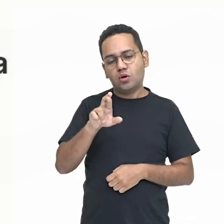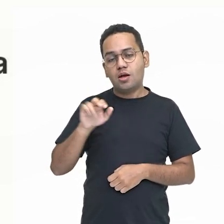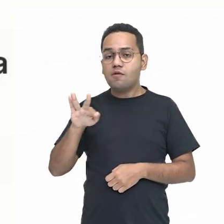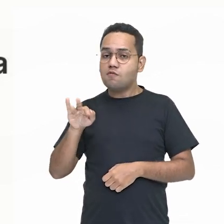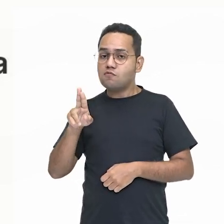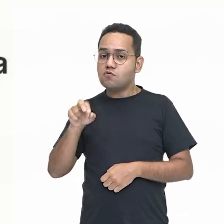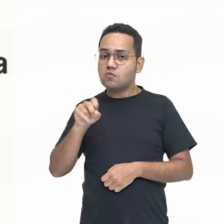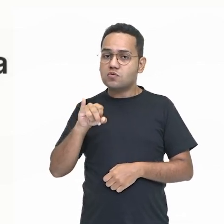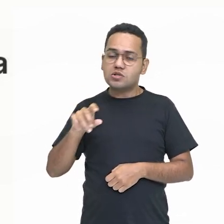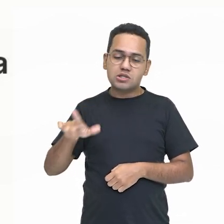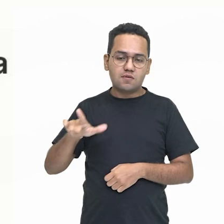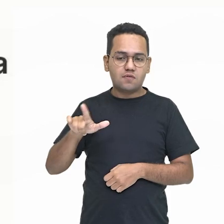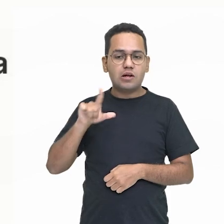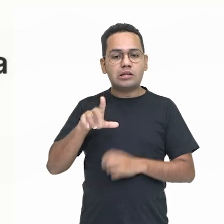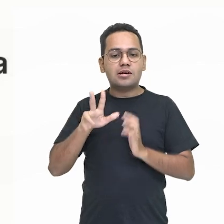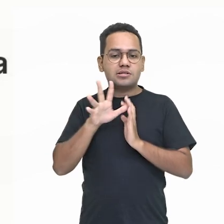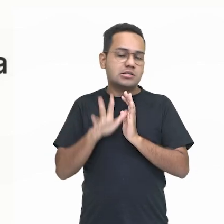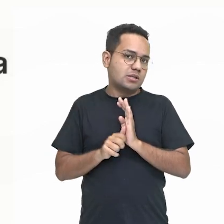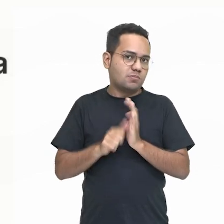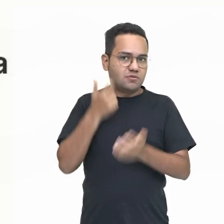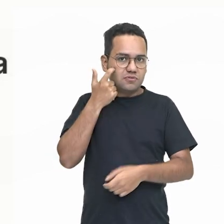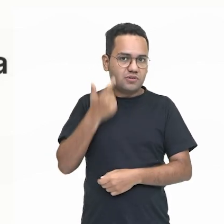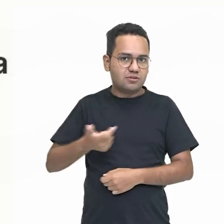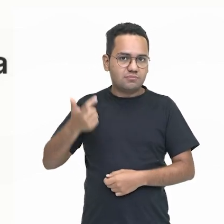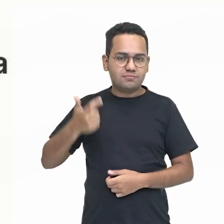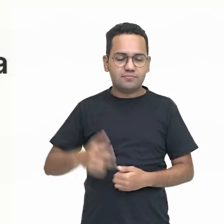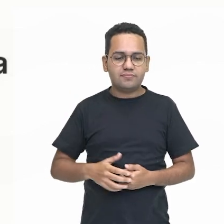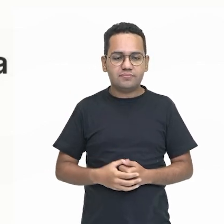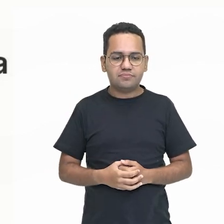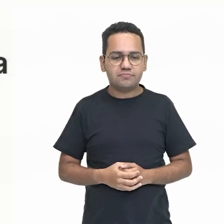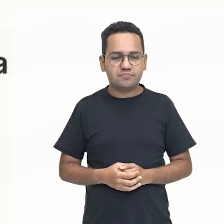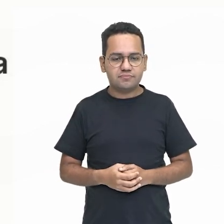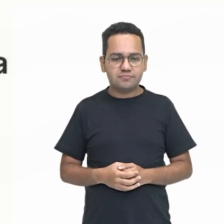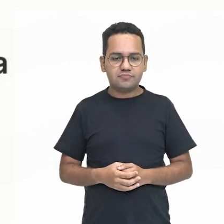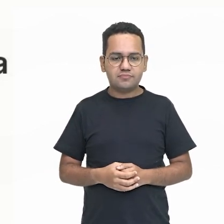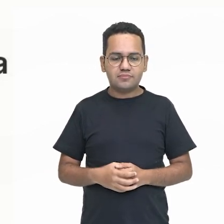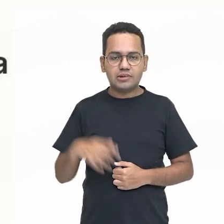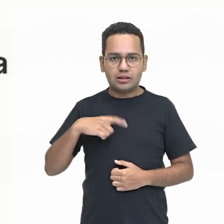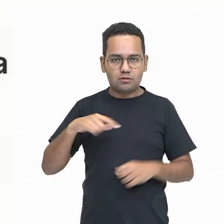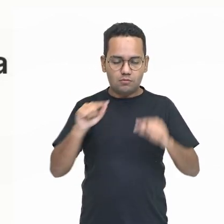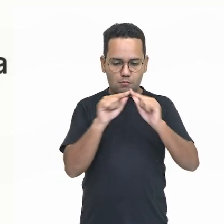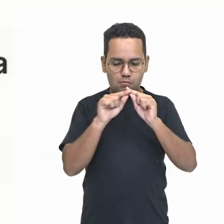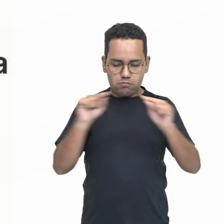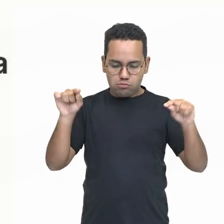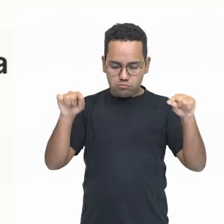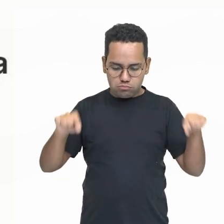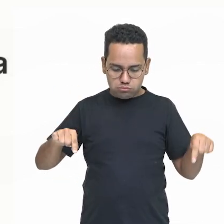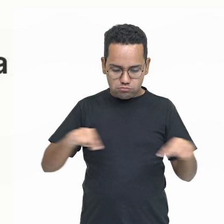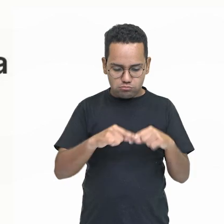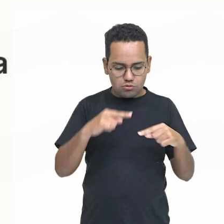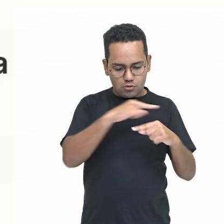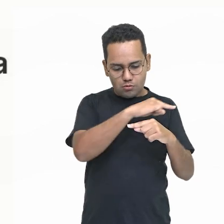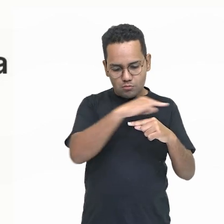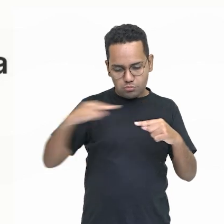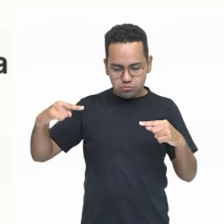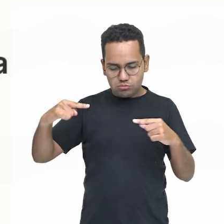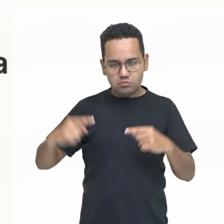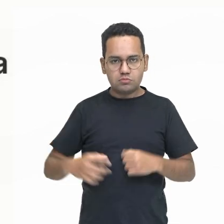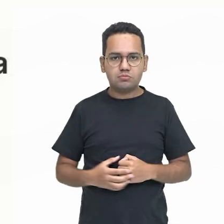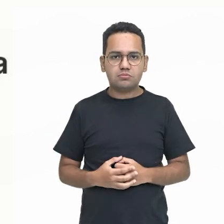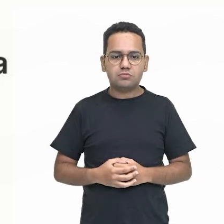eu utilizo aí, são representados por um retângulo atravessado por